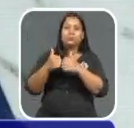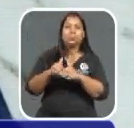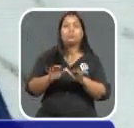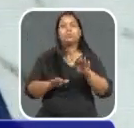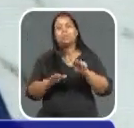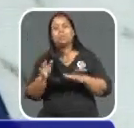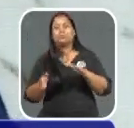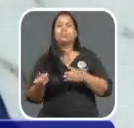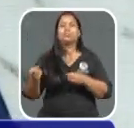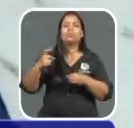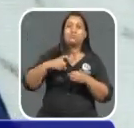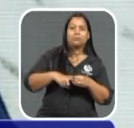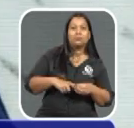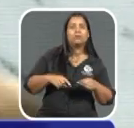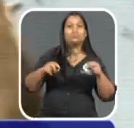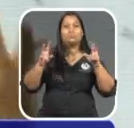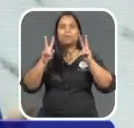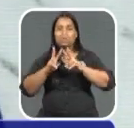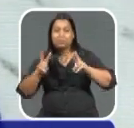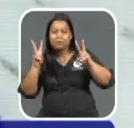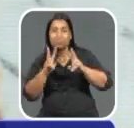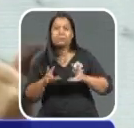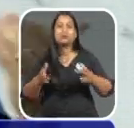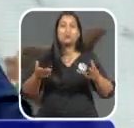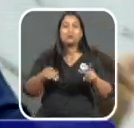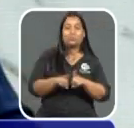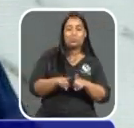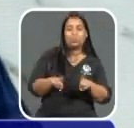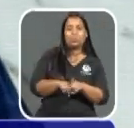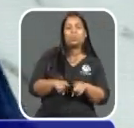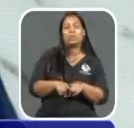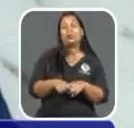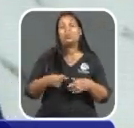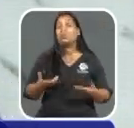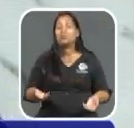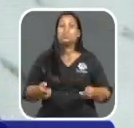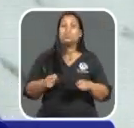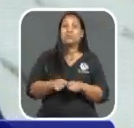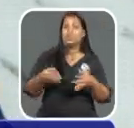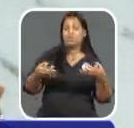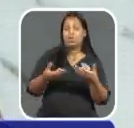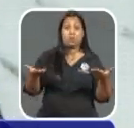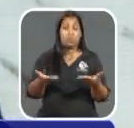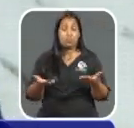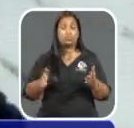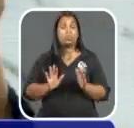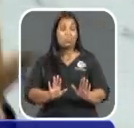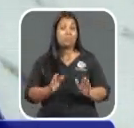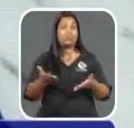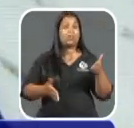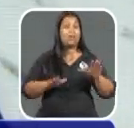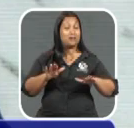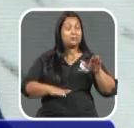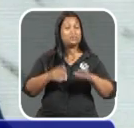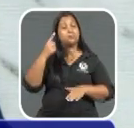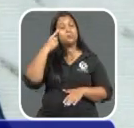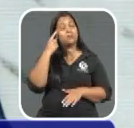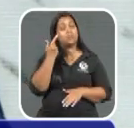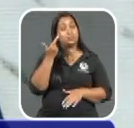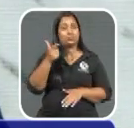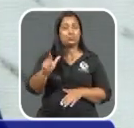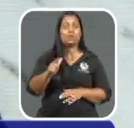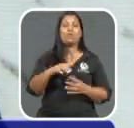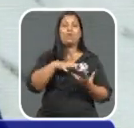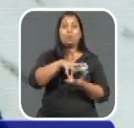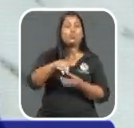renovar essa visão, renovar a questão do código. Não que eles não estejam fazendo certo hoje, mas, às vezes, repensar tudo isso. Nós estamos num